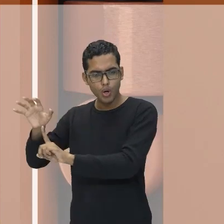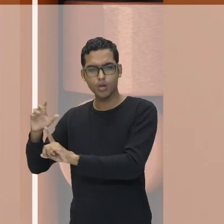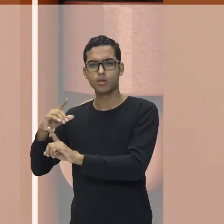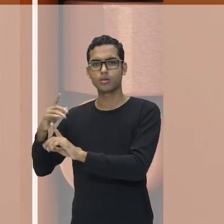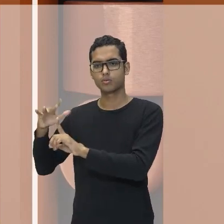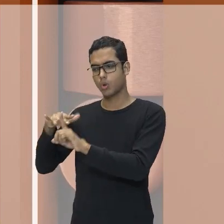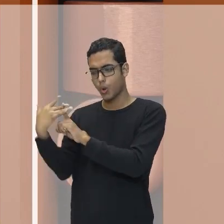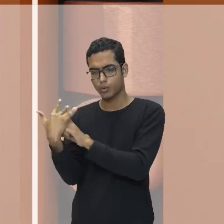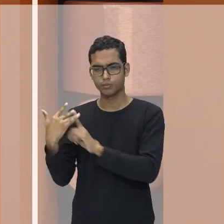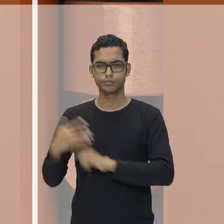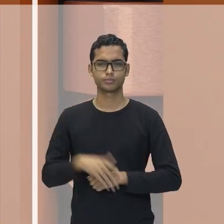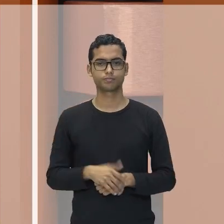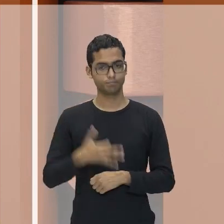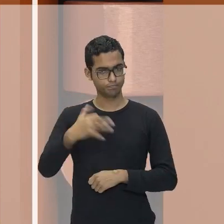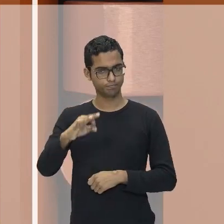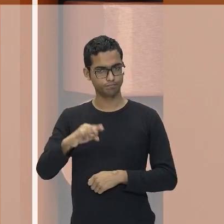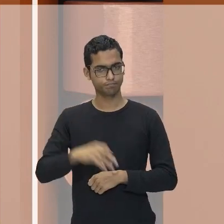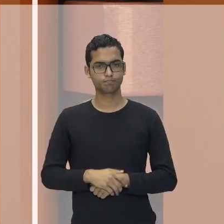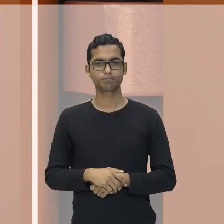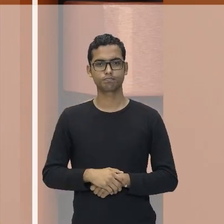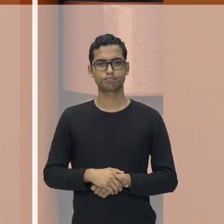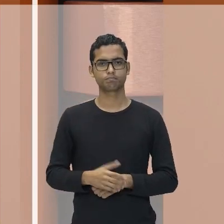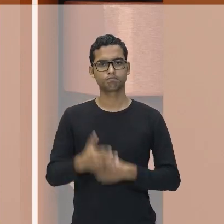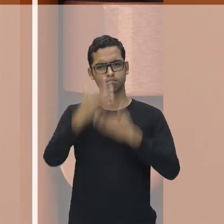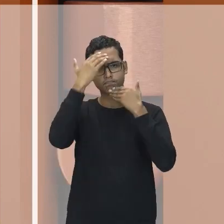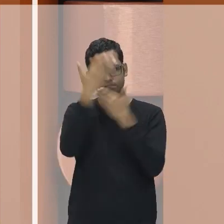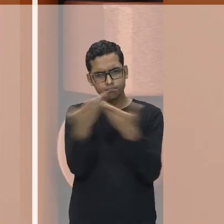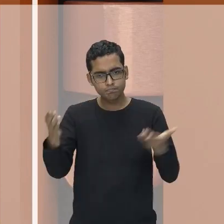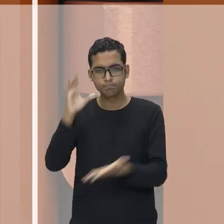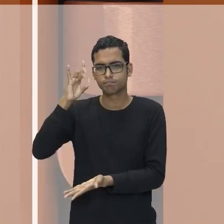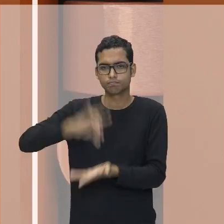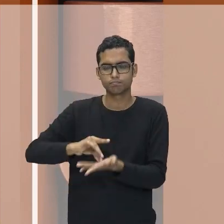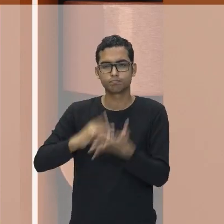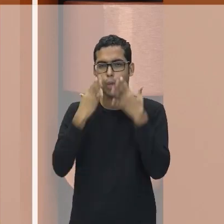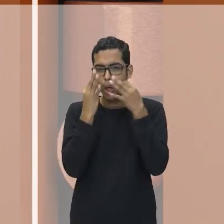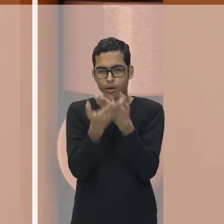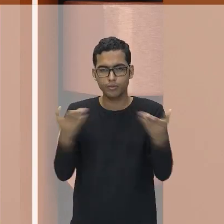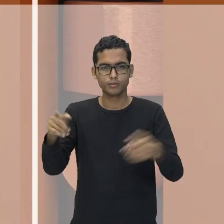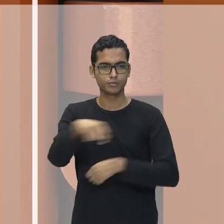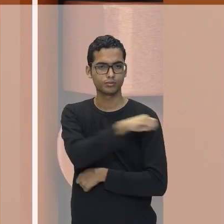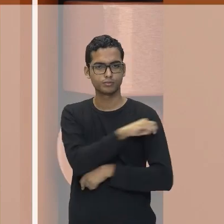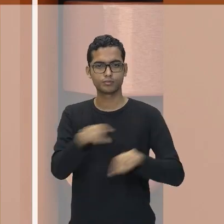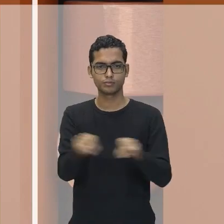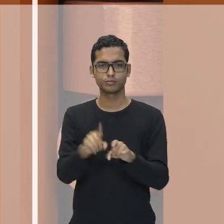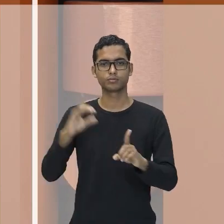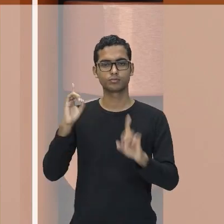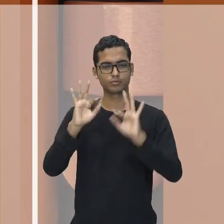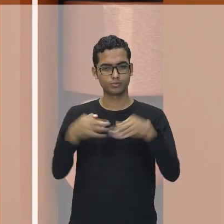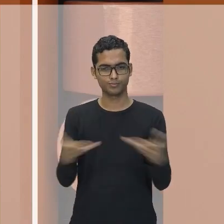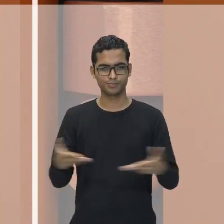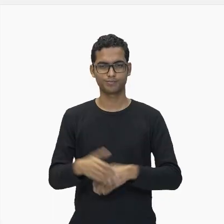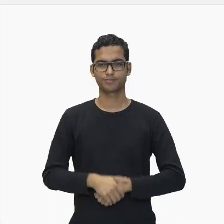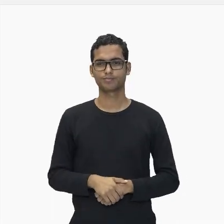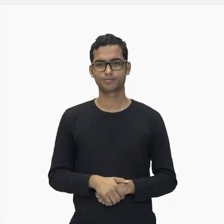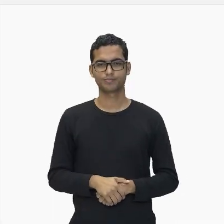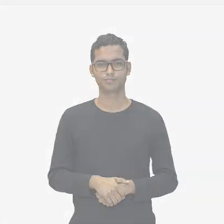socialista. Beleza? Então, galera, eu quero agradecer muito a atenção de vocês. a gente encerra por aqui.